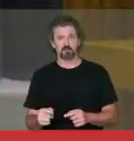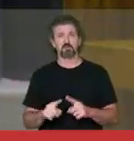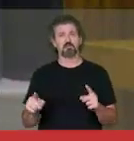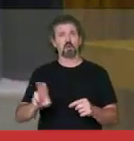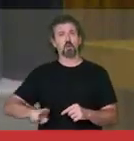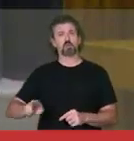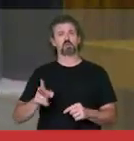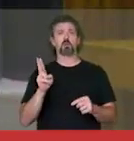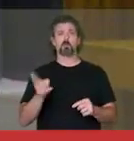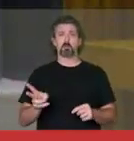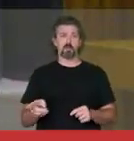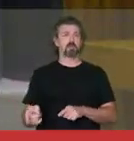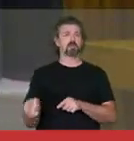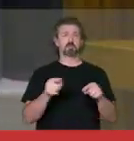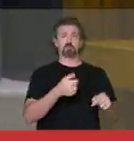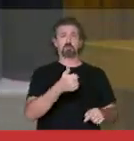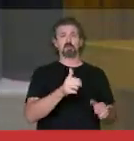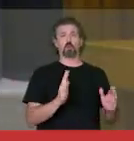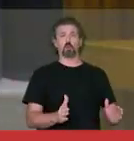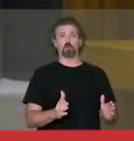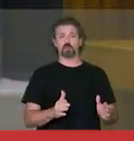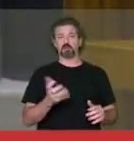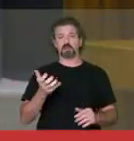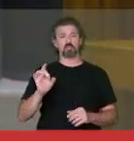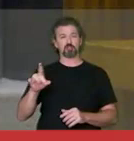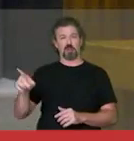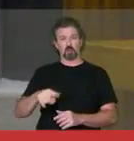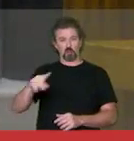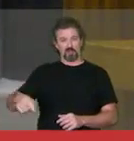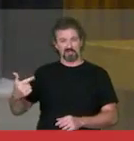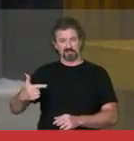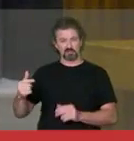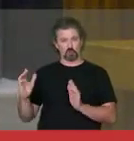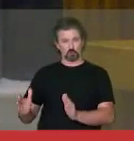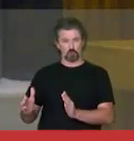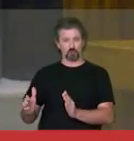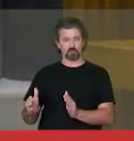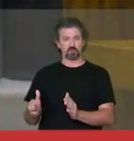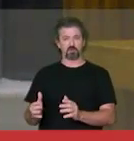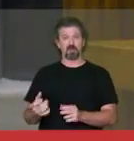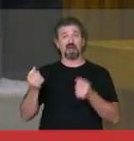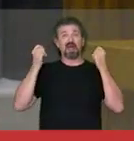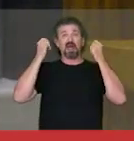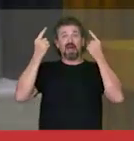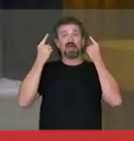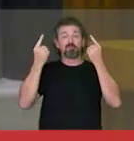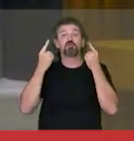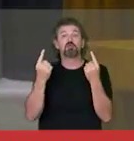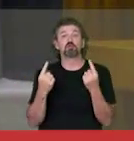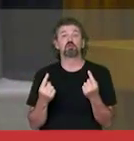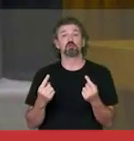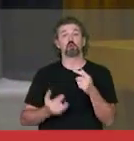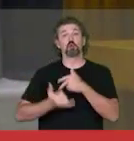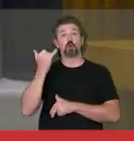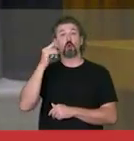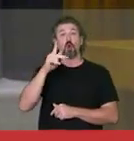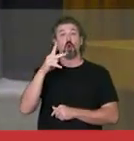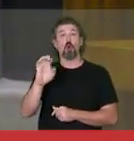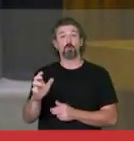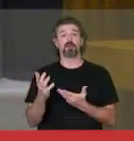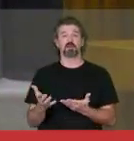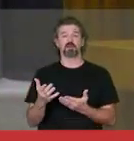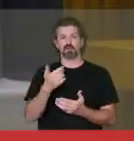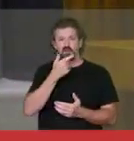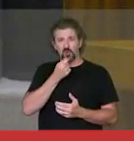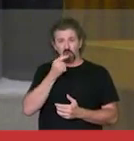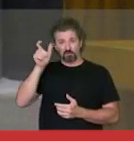usadas também no primeiro turno. Ele quer anular apenas o segundo turno. Olha o absurdo do casuísmo que nós chegamos e do golpismo. O sujeito